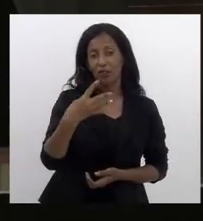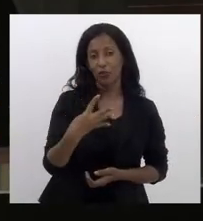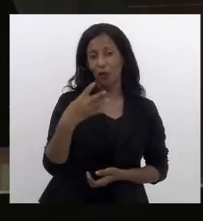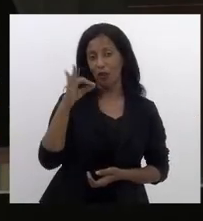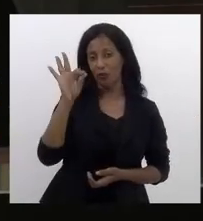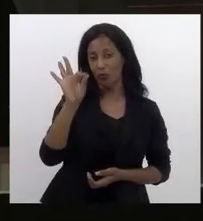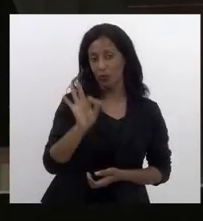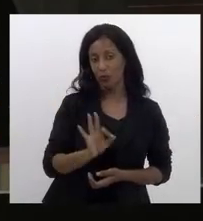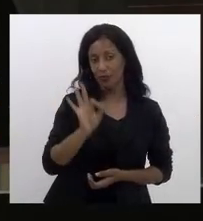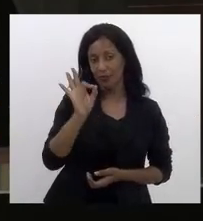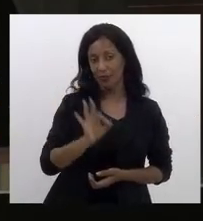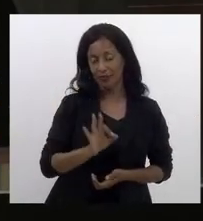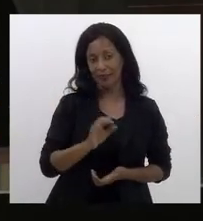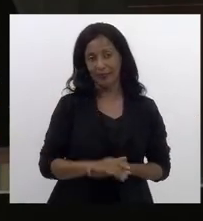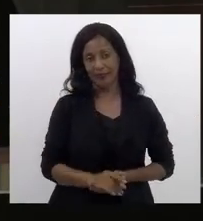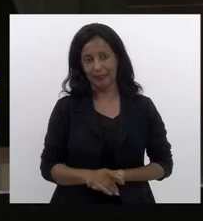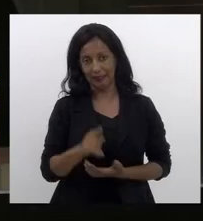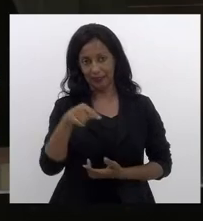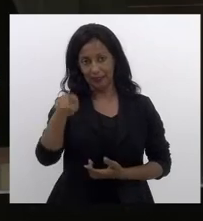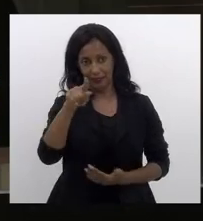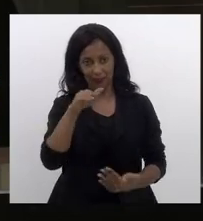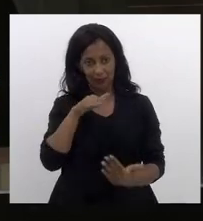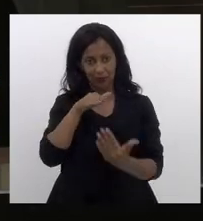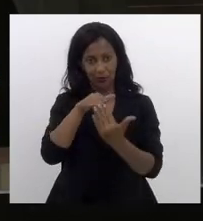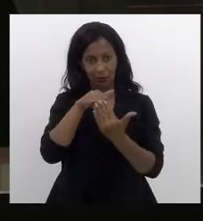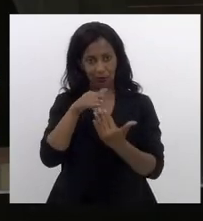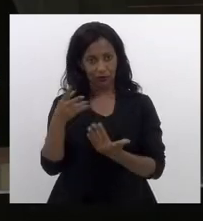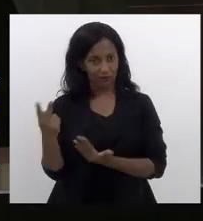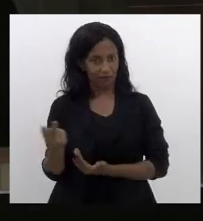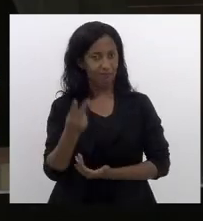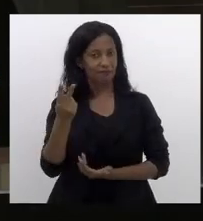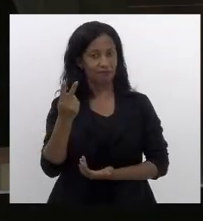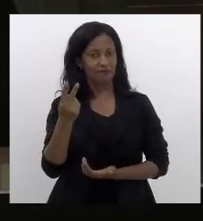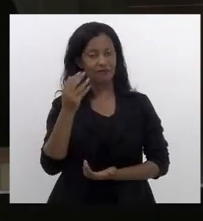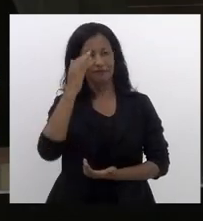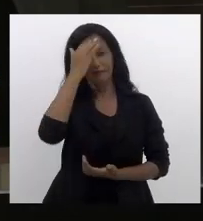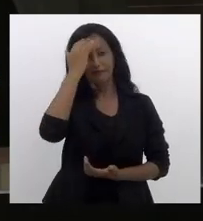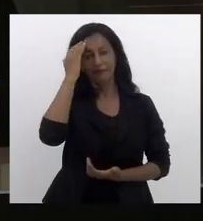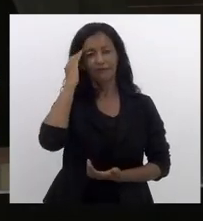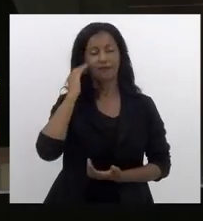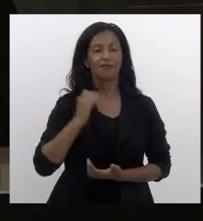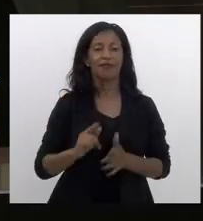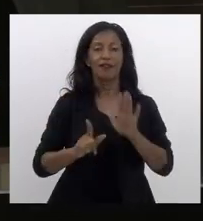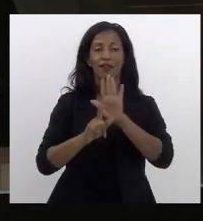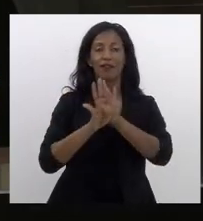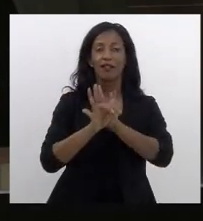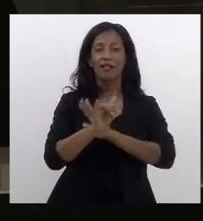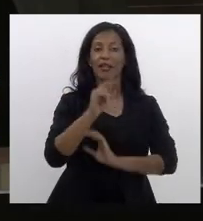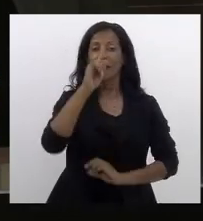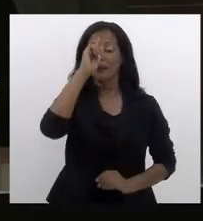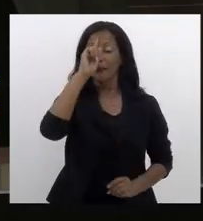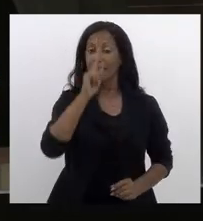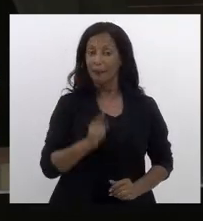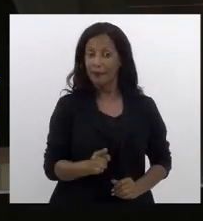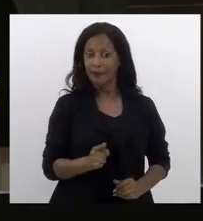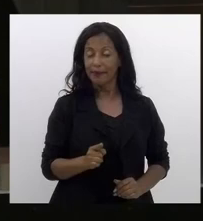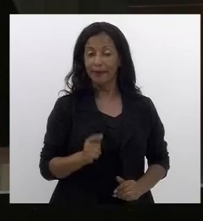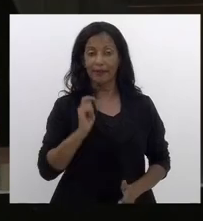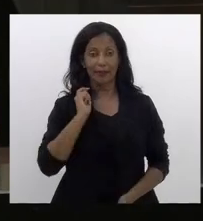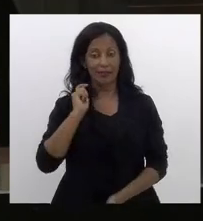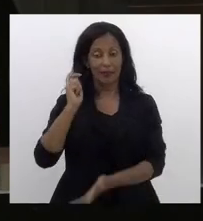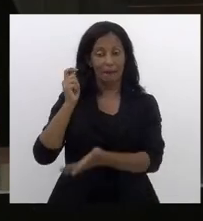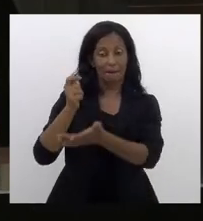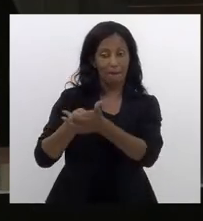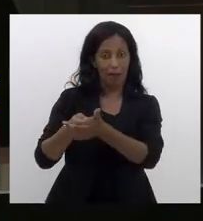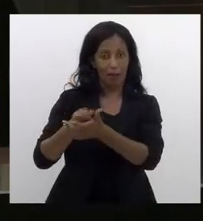24%. Só concorda que vai ser esse valor. A lei manda que ele pague o ano